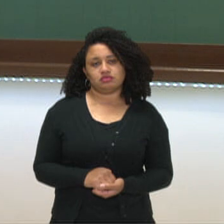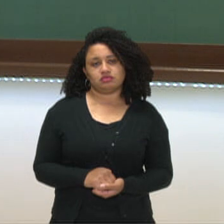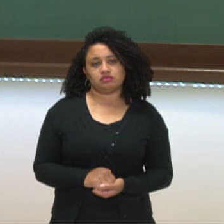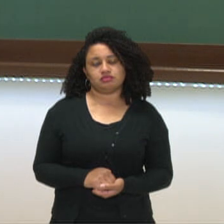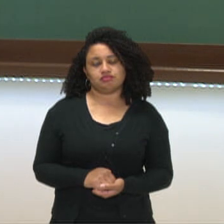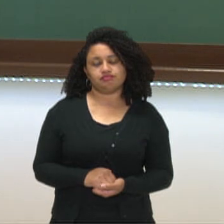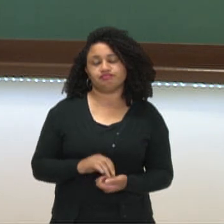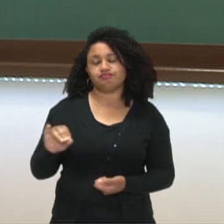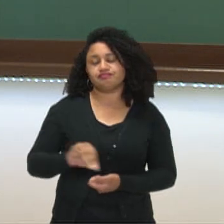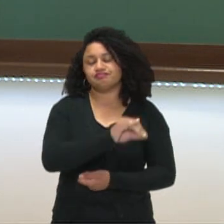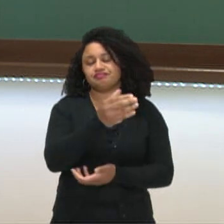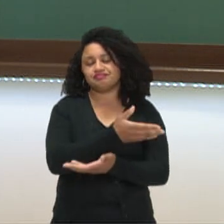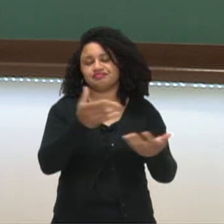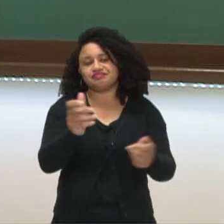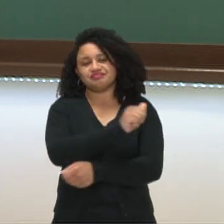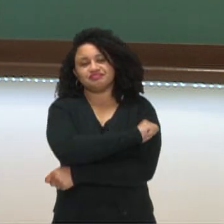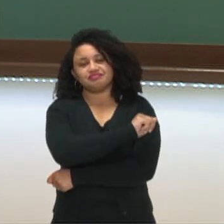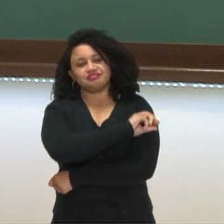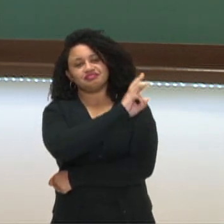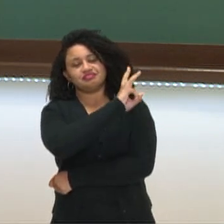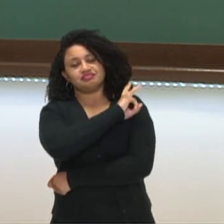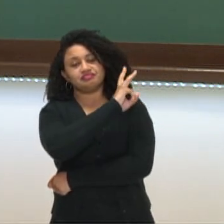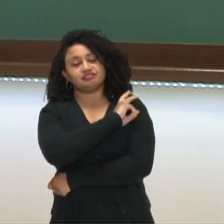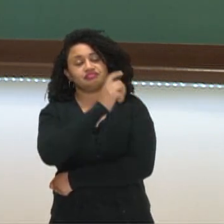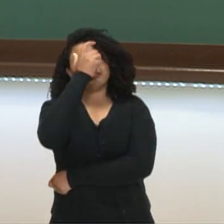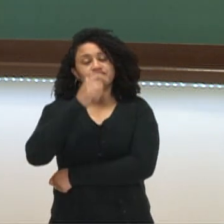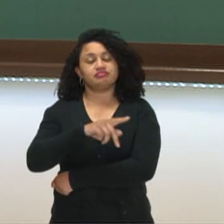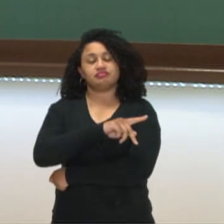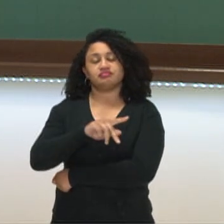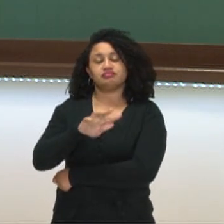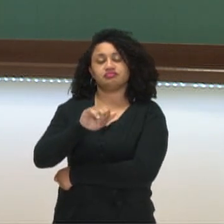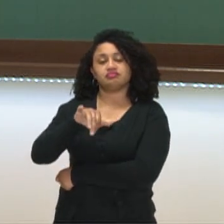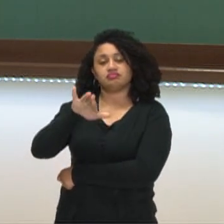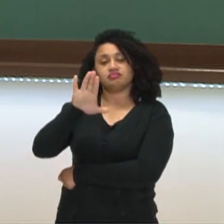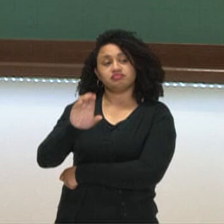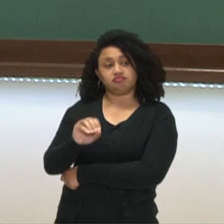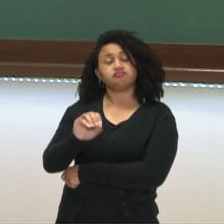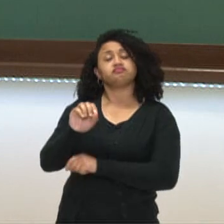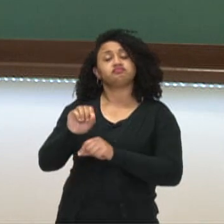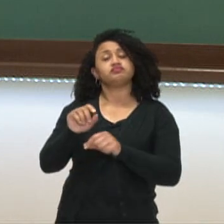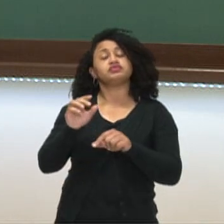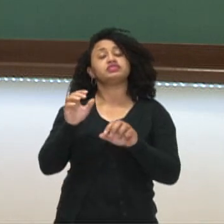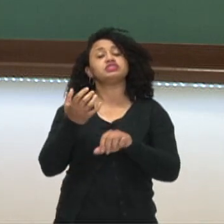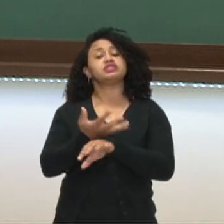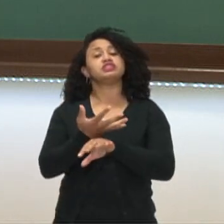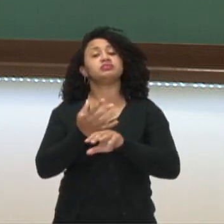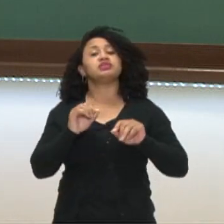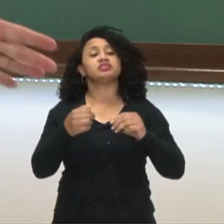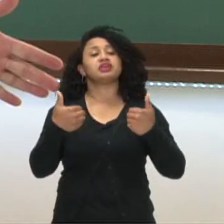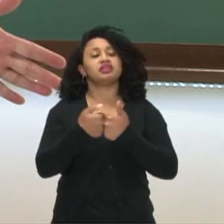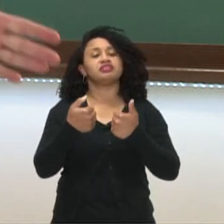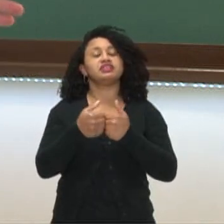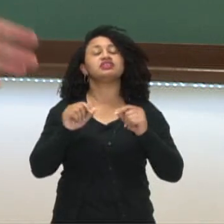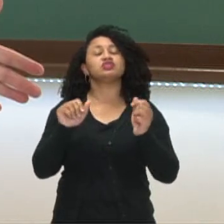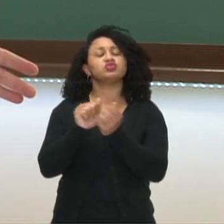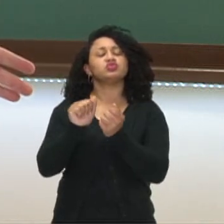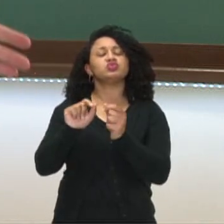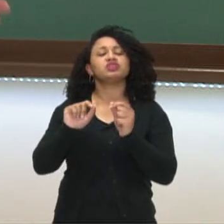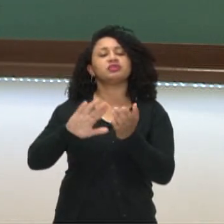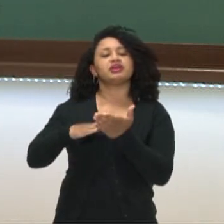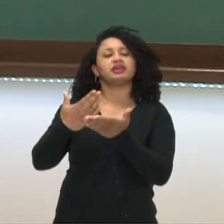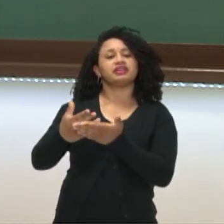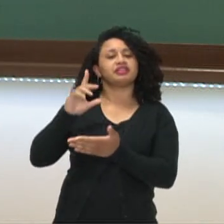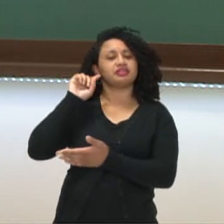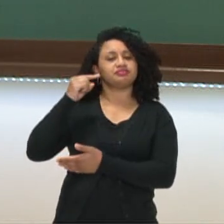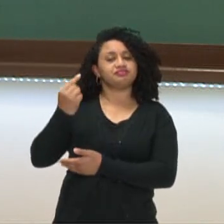Olá, galerinha do terceiro ano do ensino médio. Aqui é o professor Fábio Luiz Souza, da disciplina de Física. Aqui ao meu lado, a Jéssica,